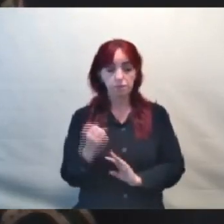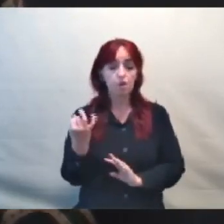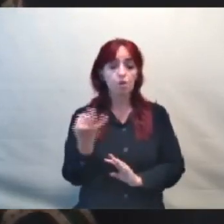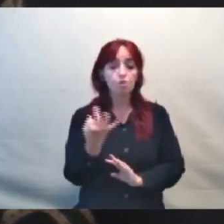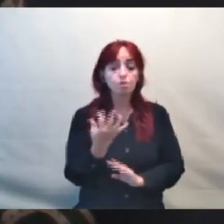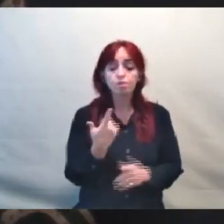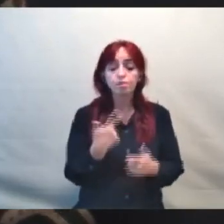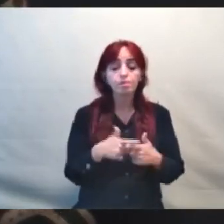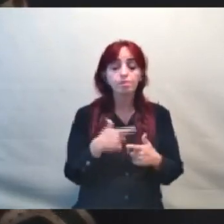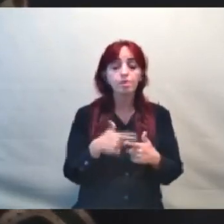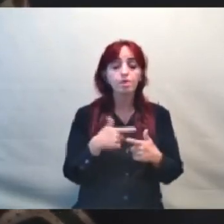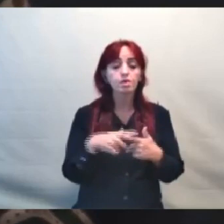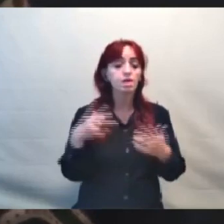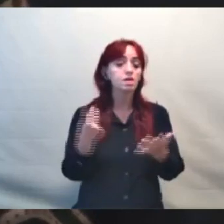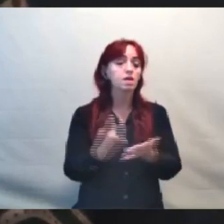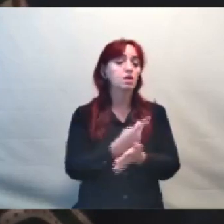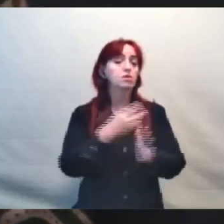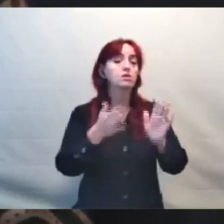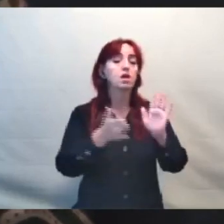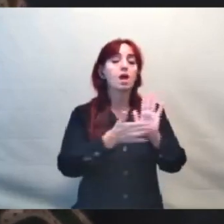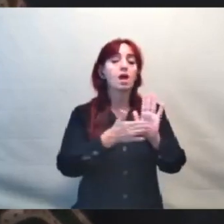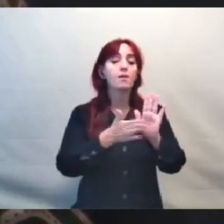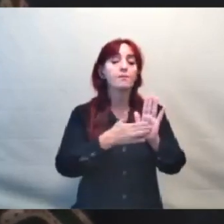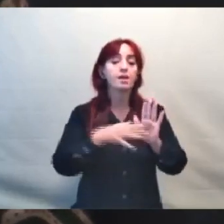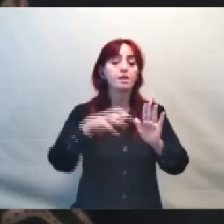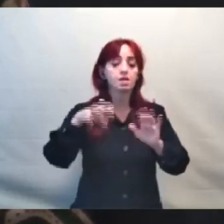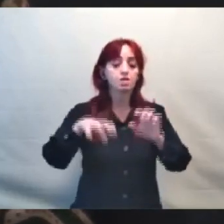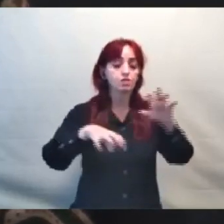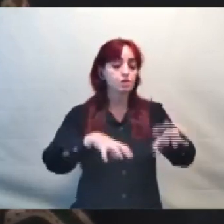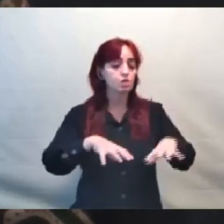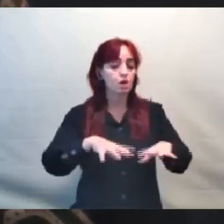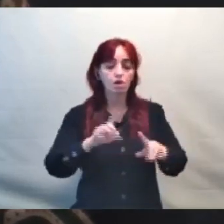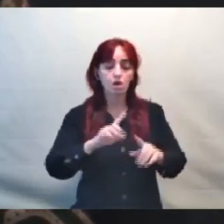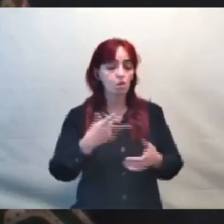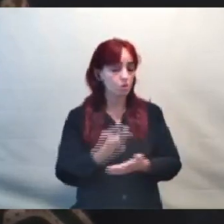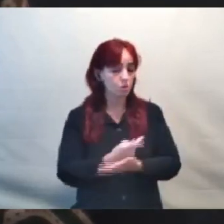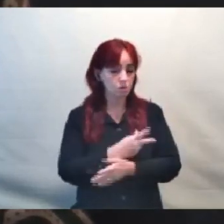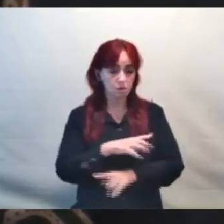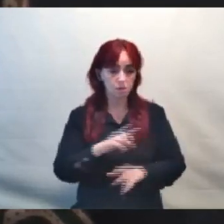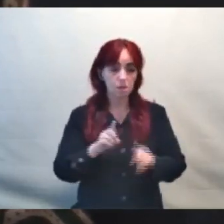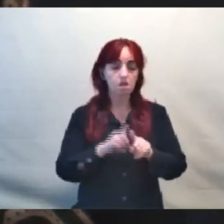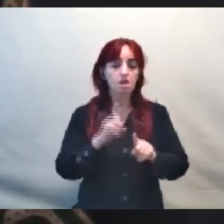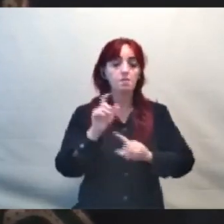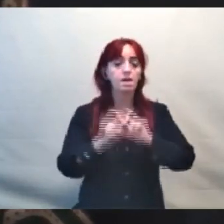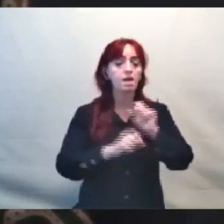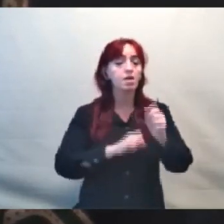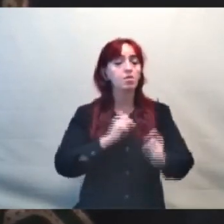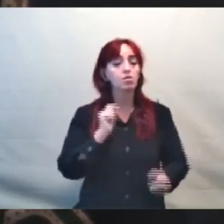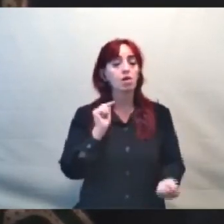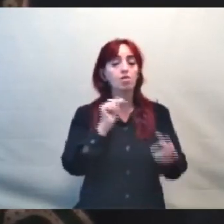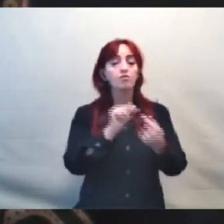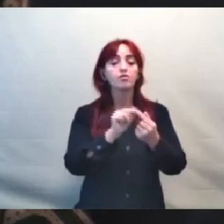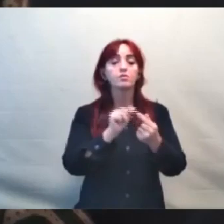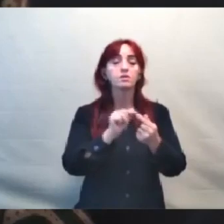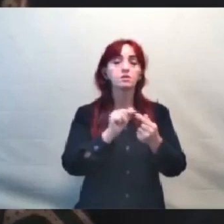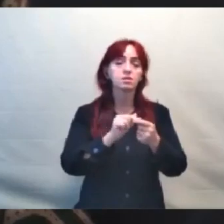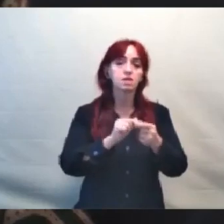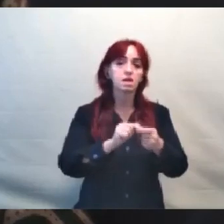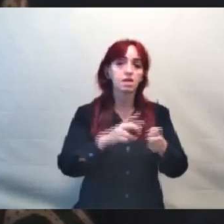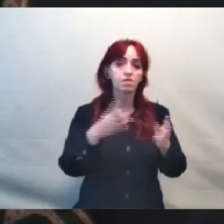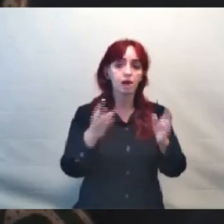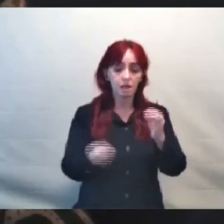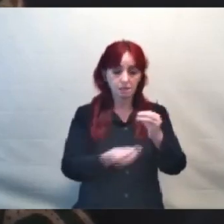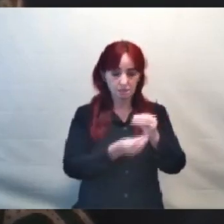as emendas individuais não terem sido empenhadas? Quais foram as razões que levaram as emendas individuais